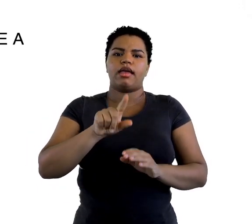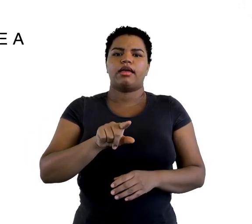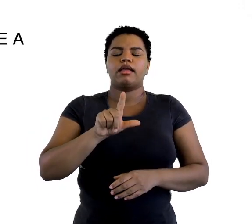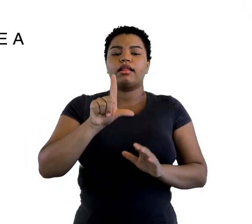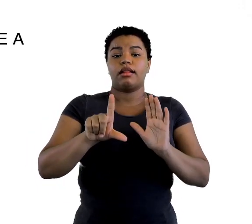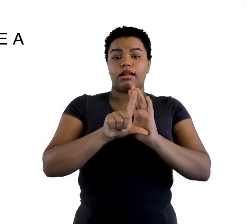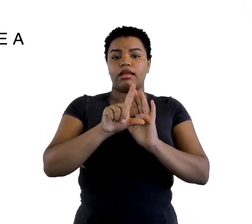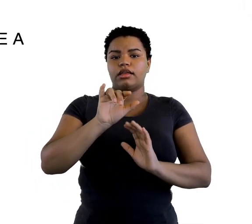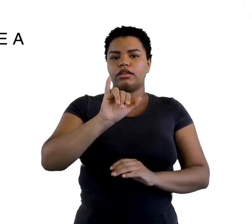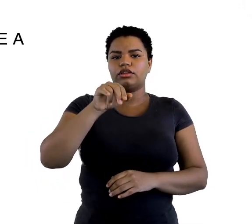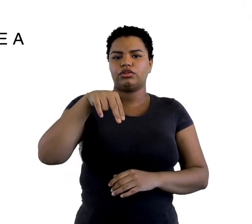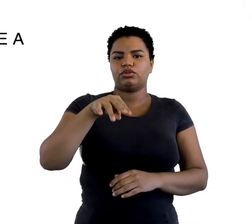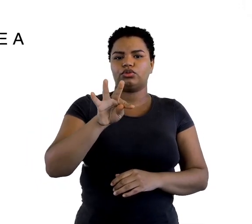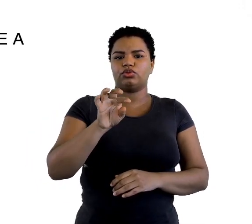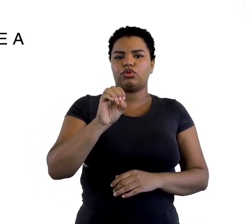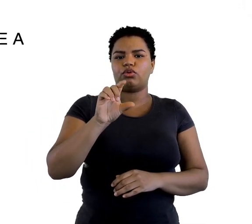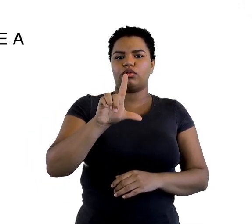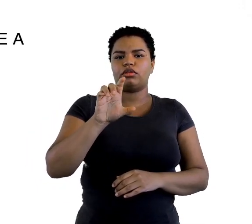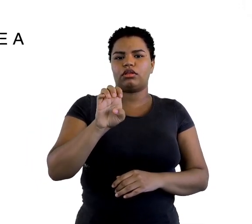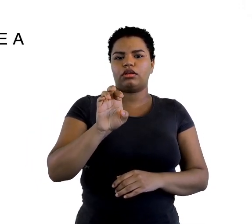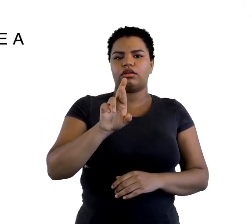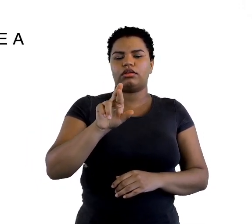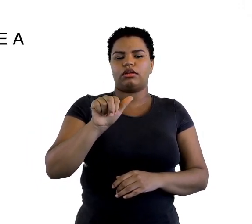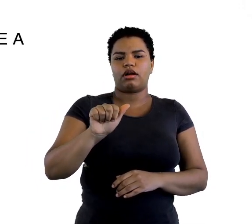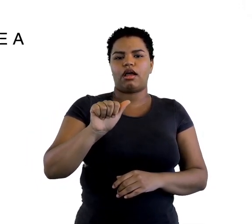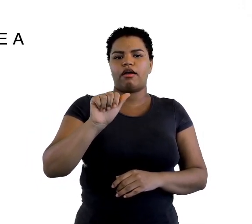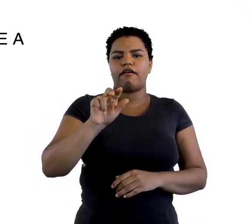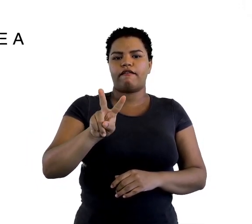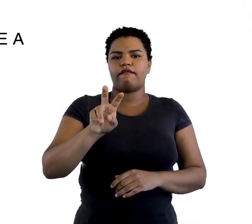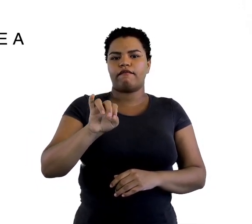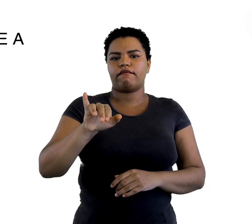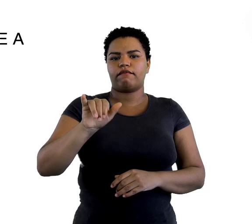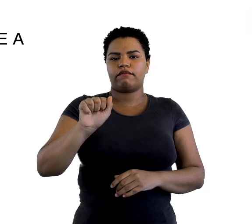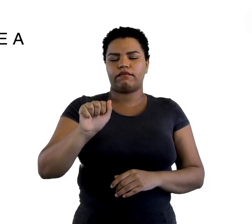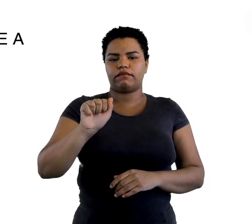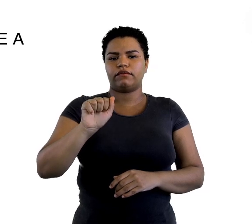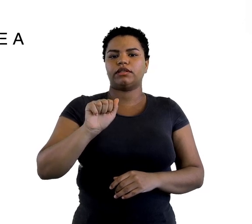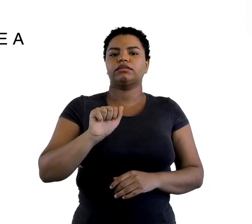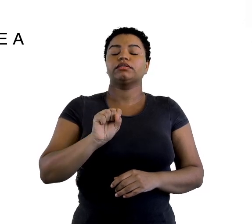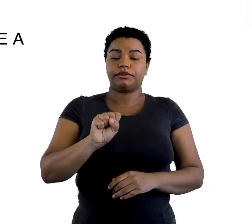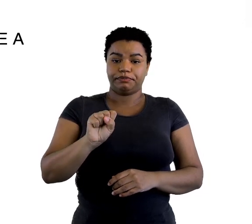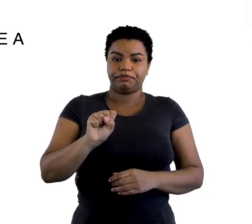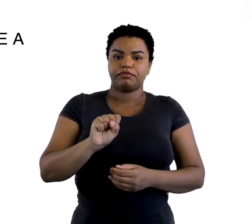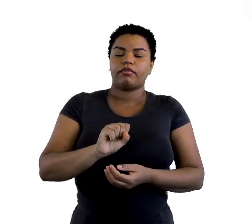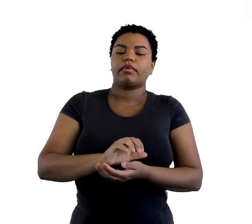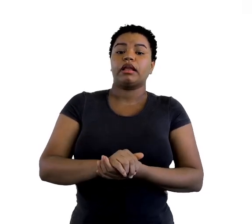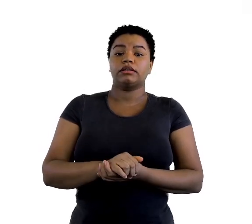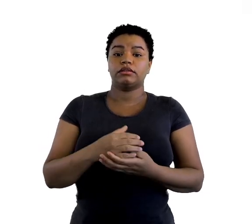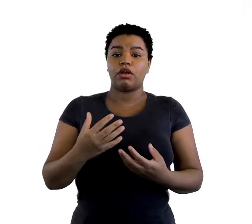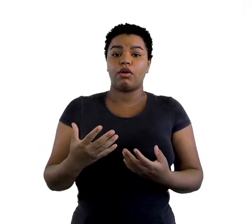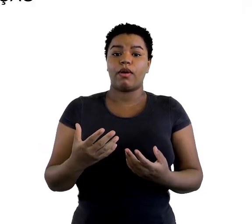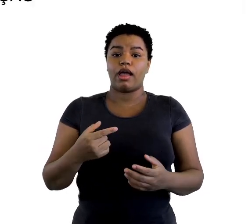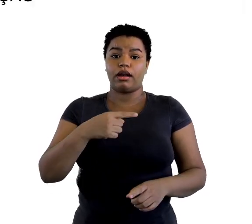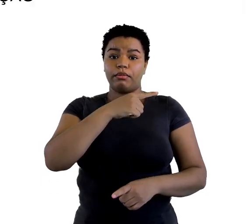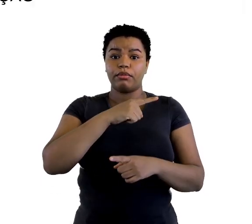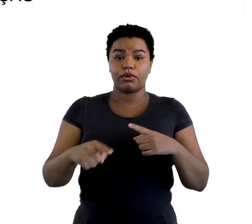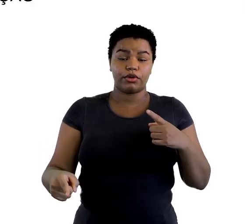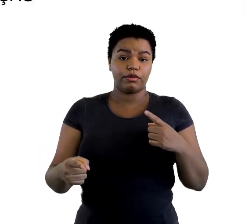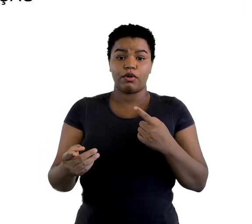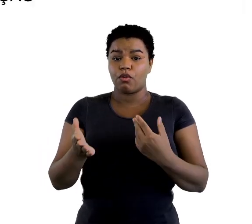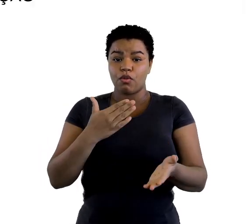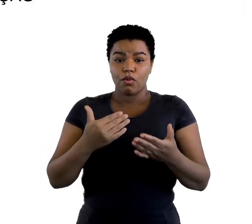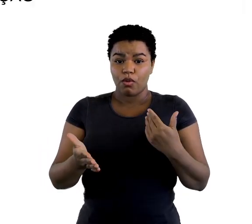as leis intoleráveis? Foi um conjunto de leis, de normas que proibia qualquer tipo de comércio dos colonos com os seus